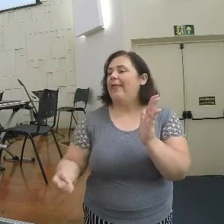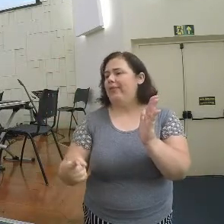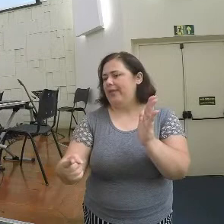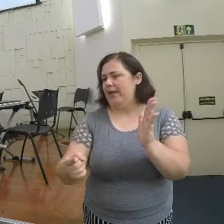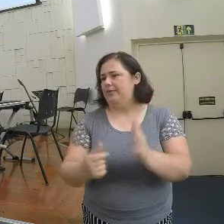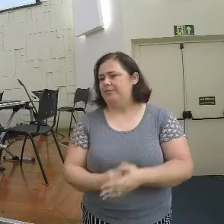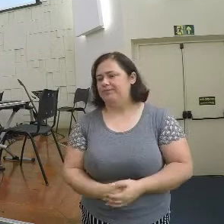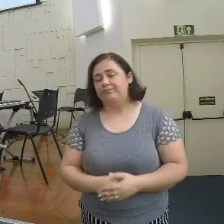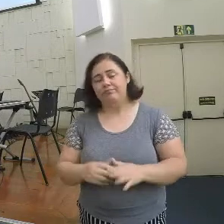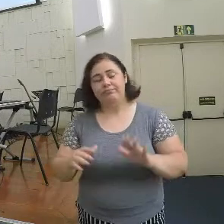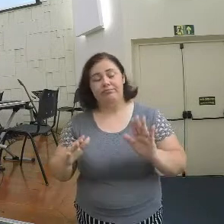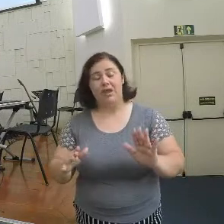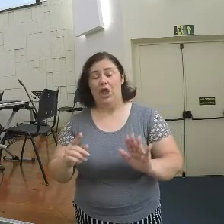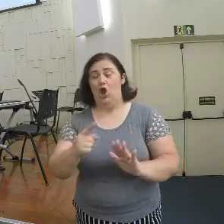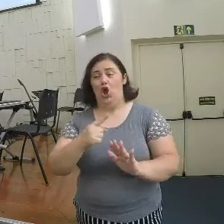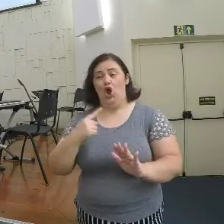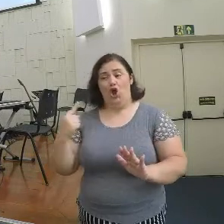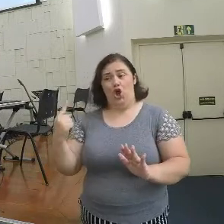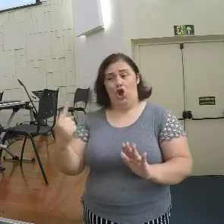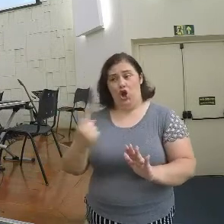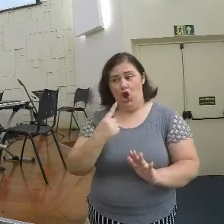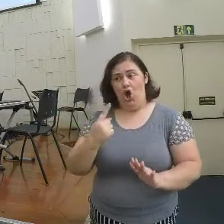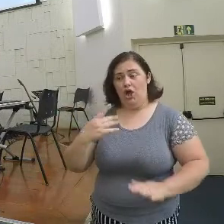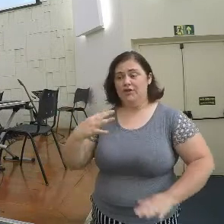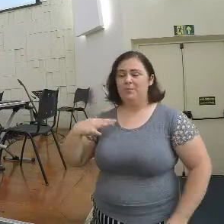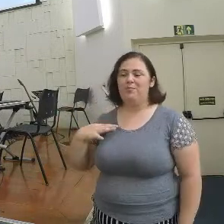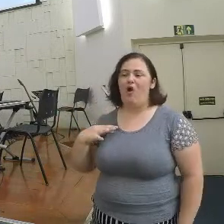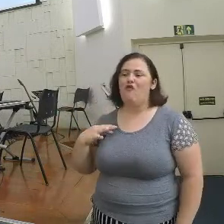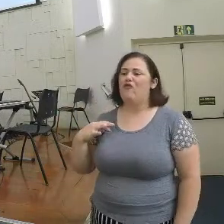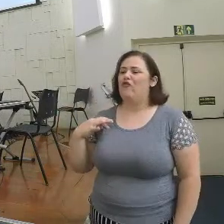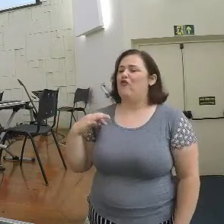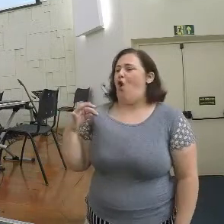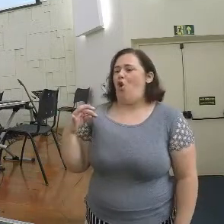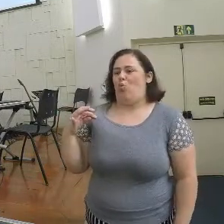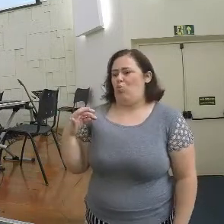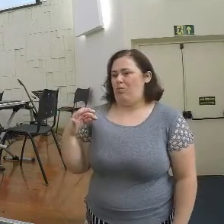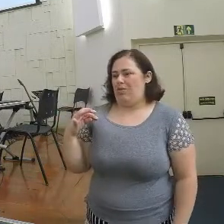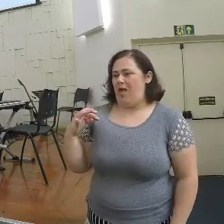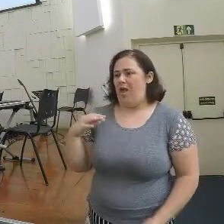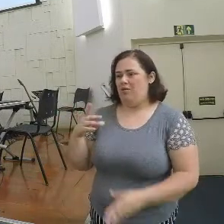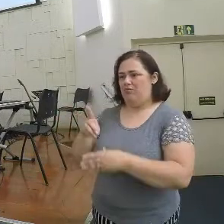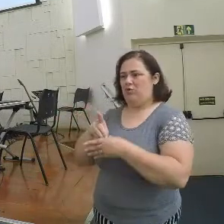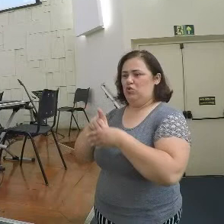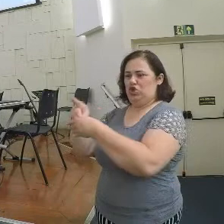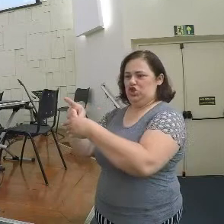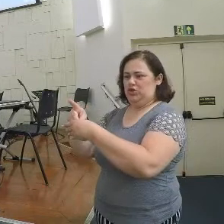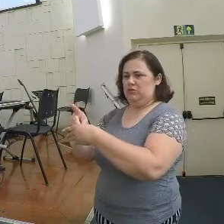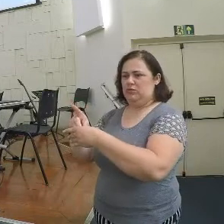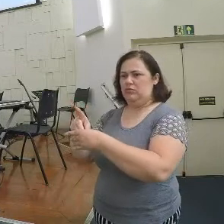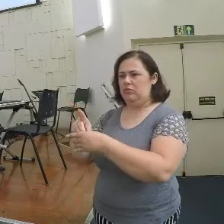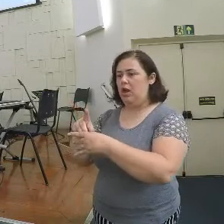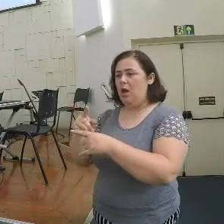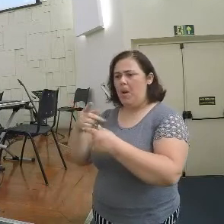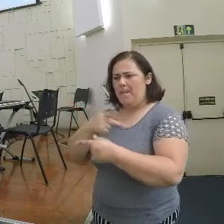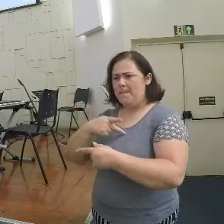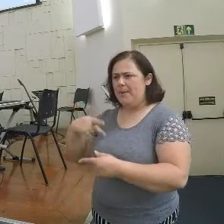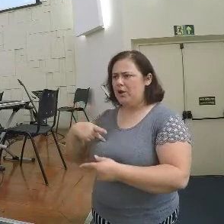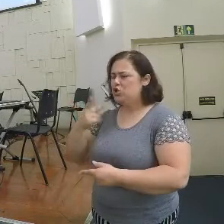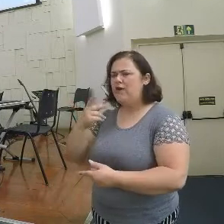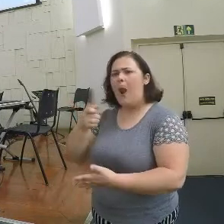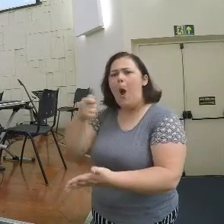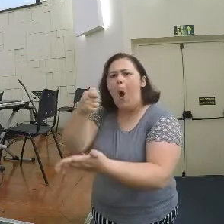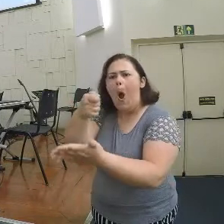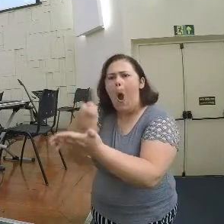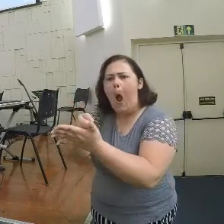dedicação voluntária, notem bem, voluntária, não opressiva dos dízimos, os irmãos